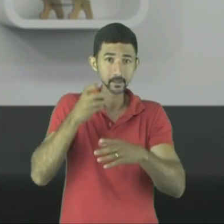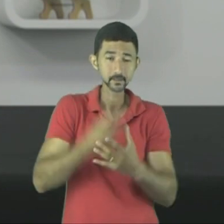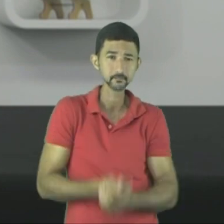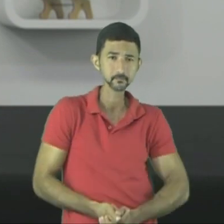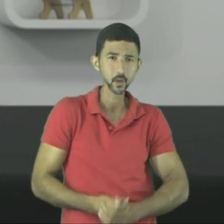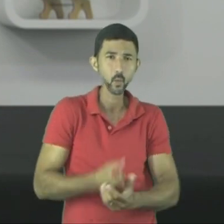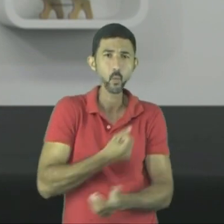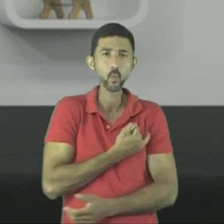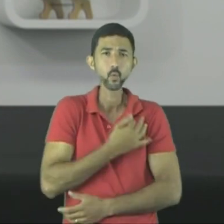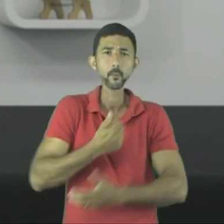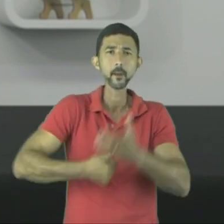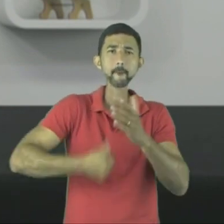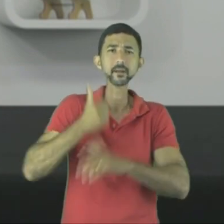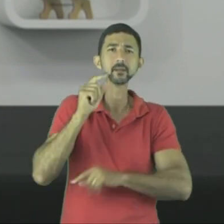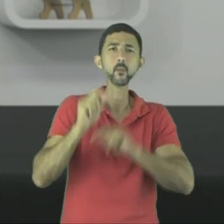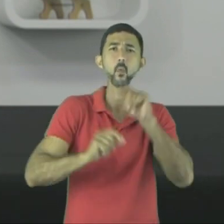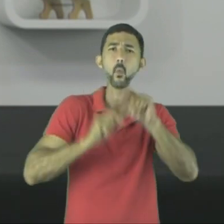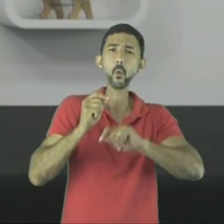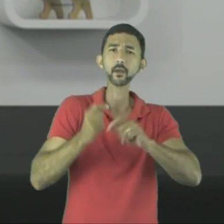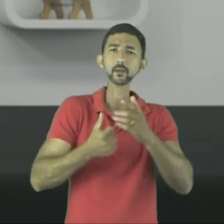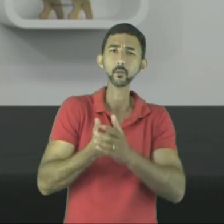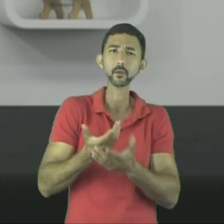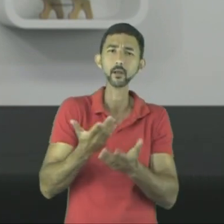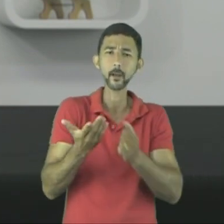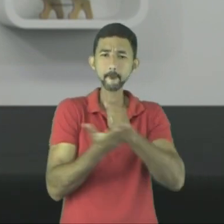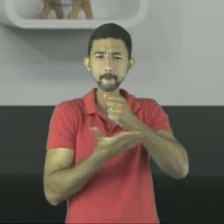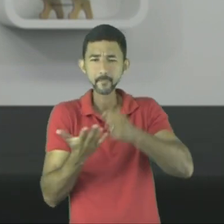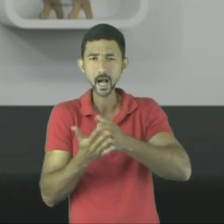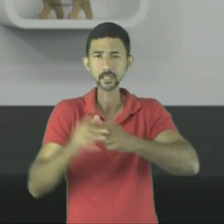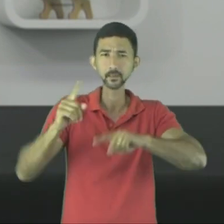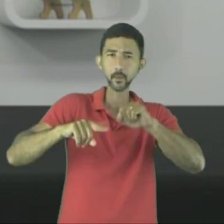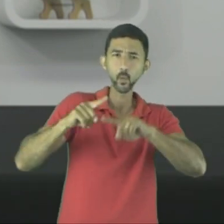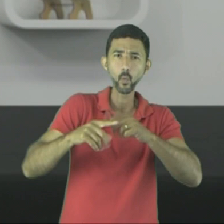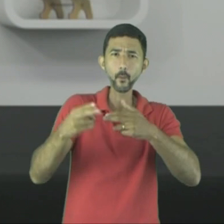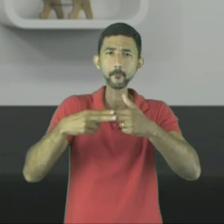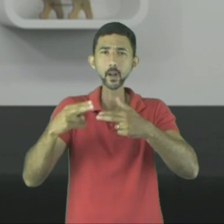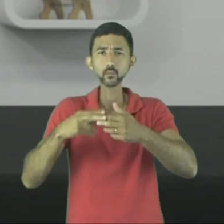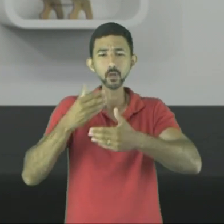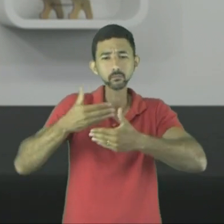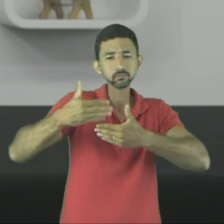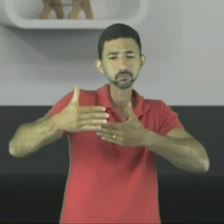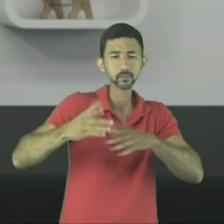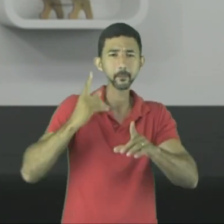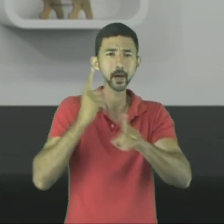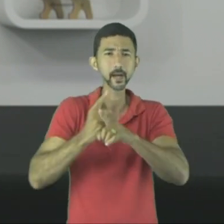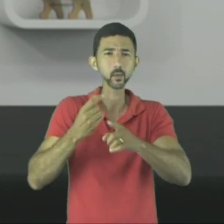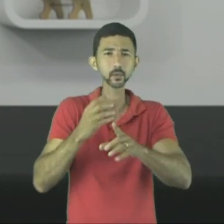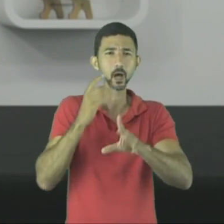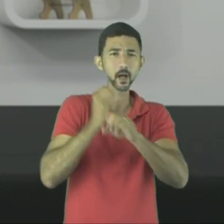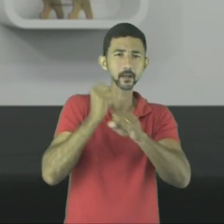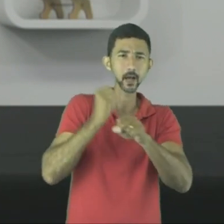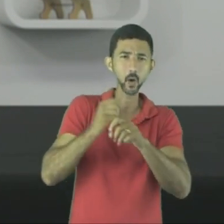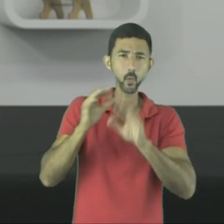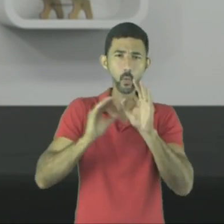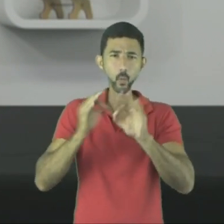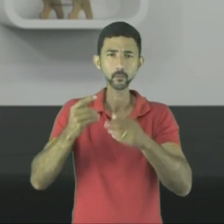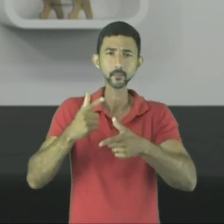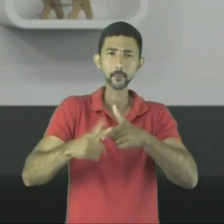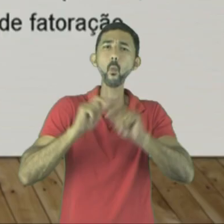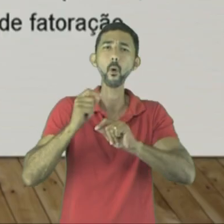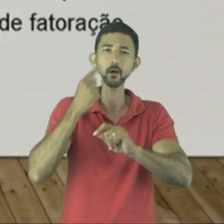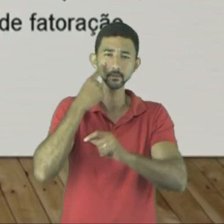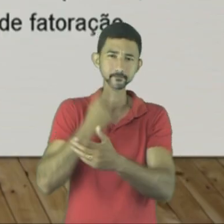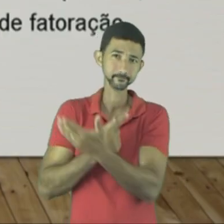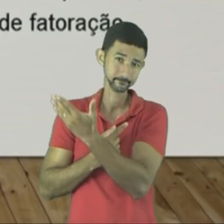números primos, que eles vão ser o subsídio, vão ser a ferramenta que é para a gente descobrir e desvendar esses